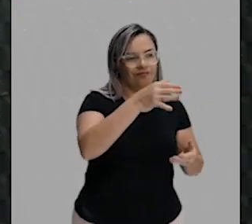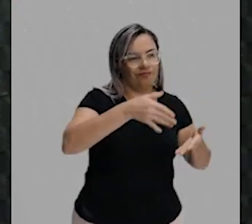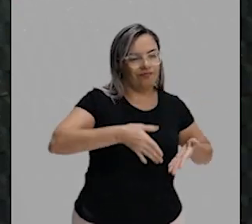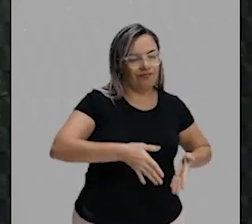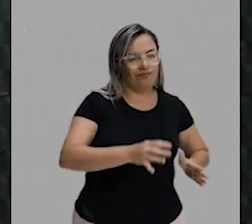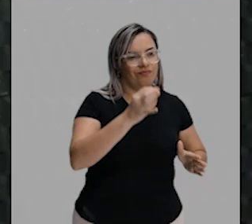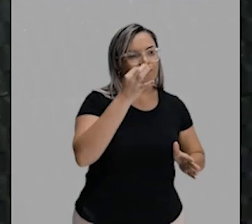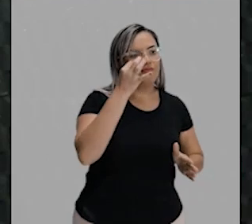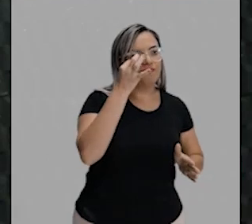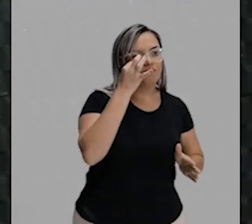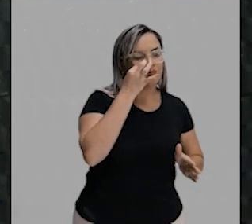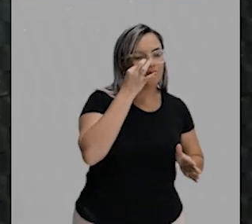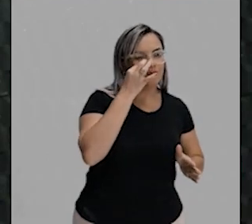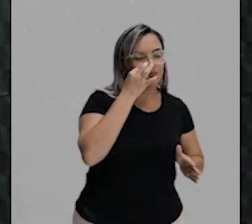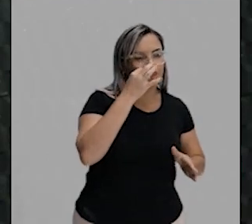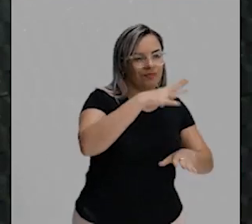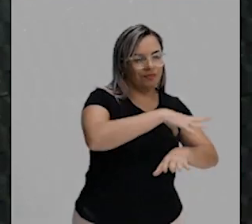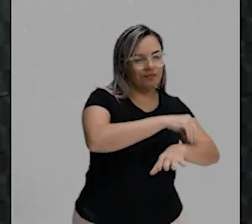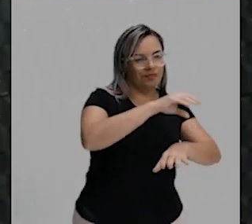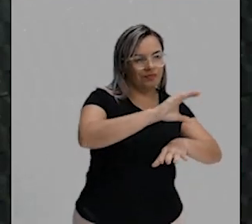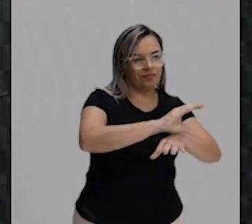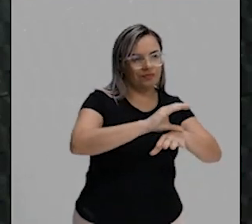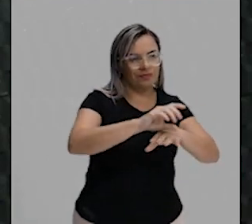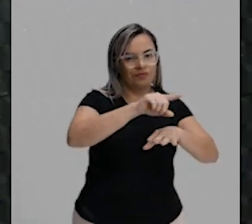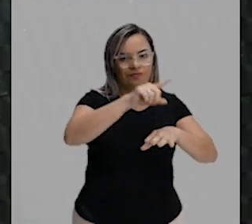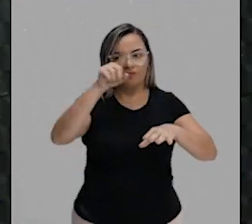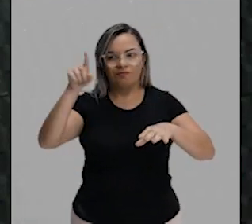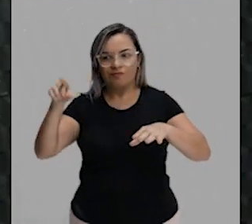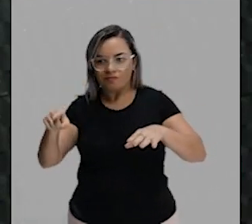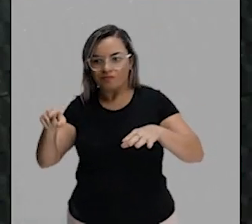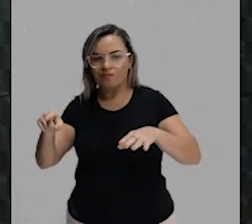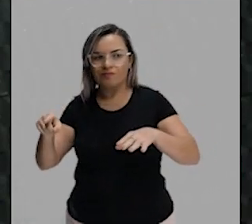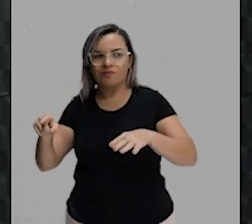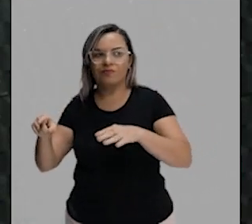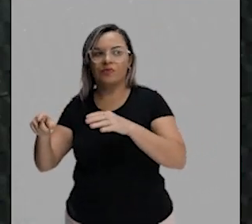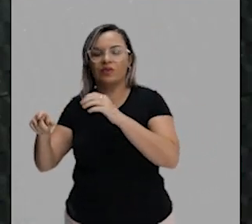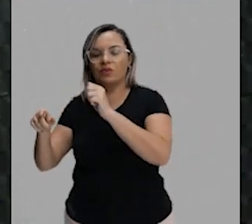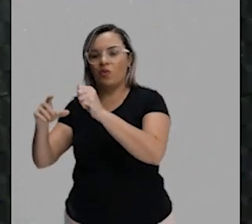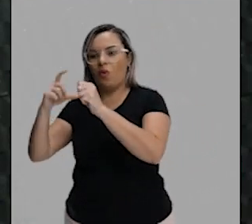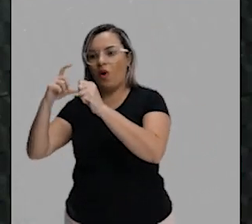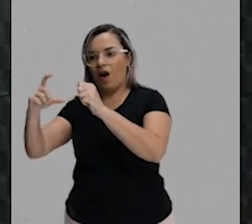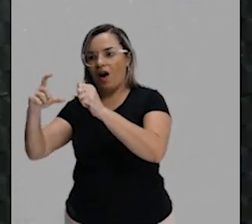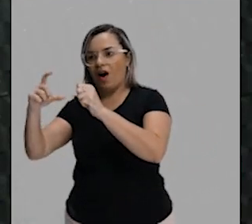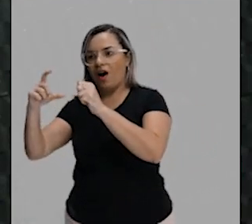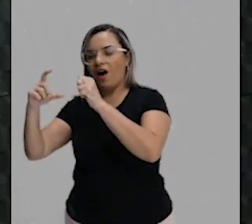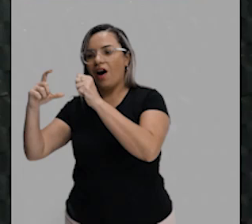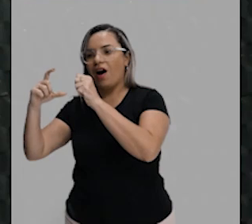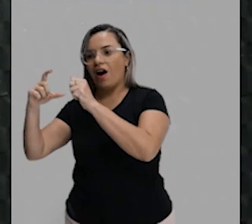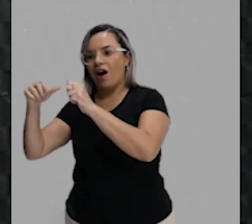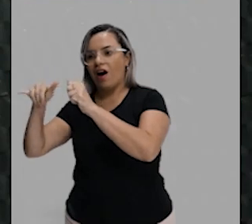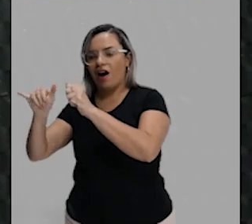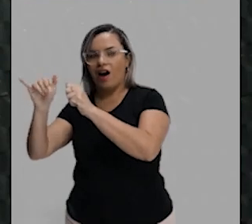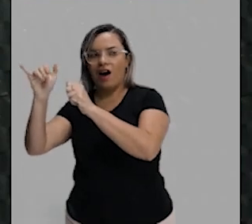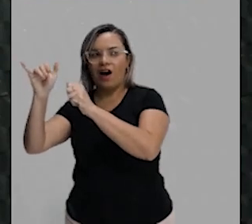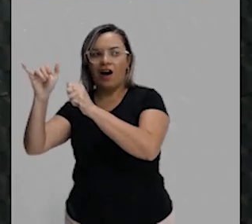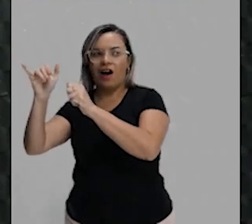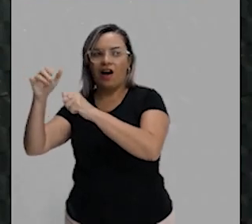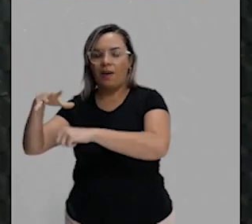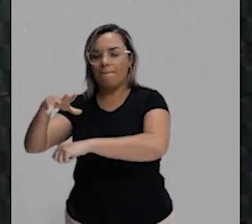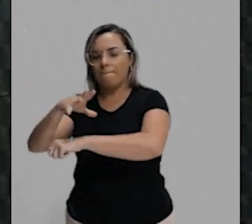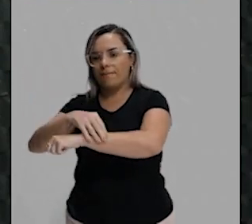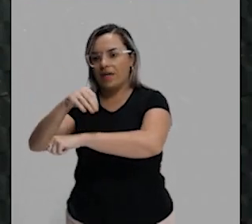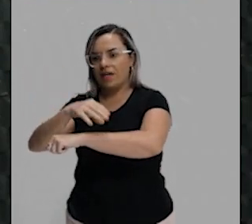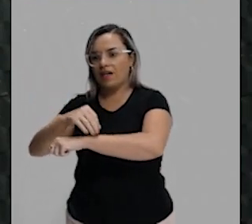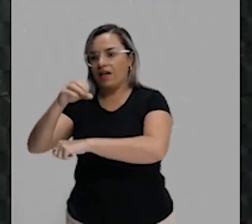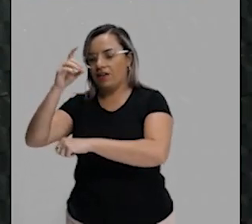camundongos com pelagem cinza e 50% de chance de nascerem indivíduos com pelagem